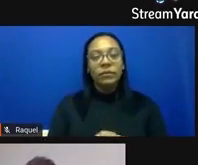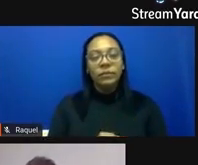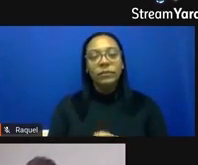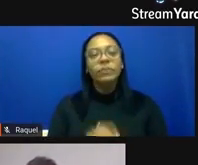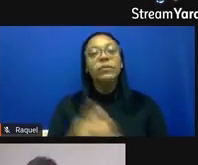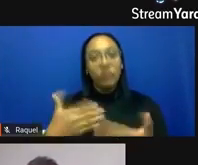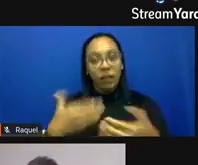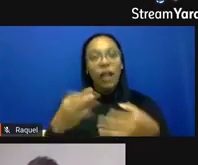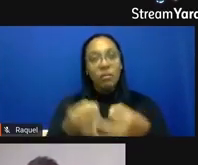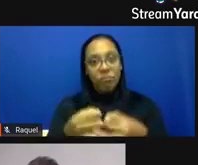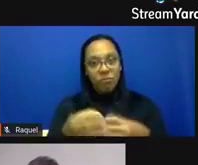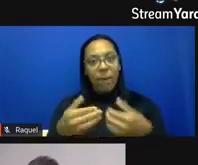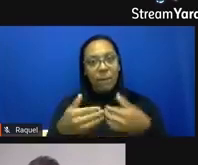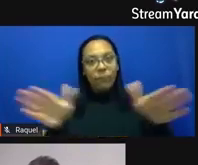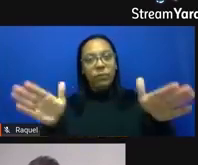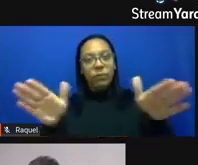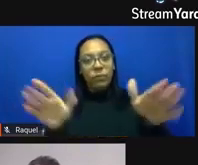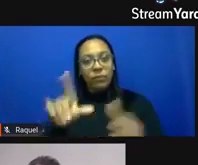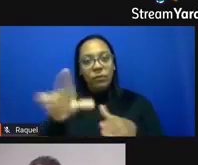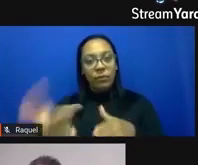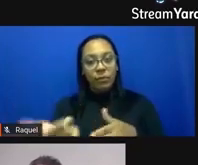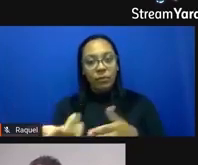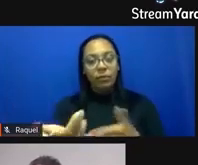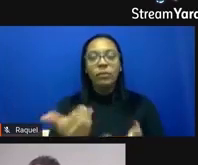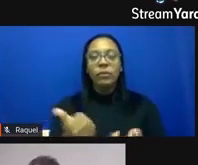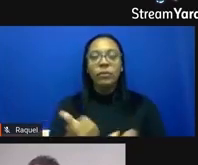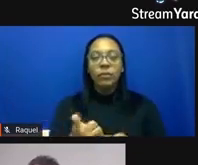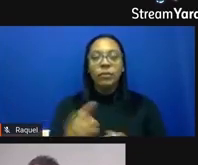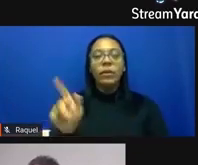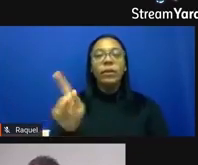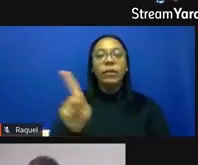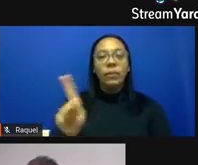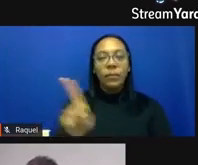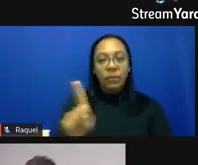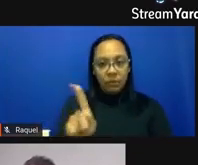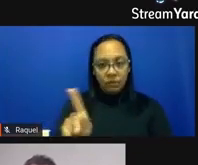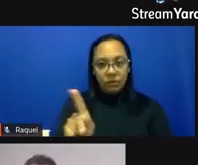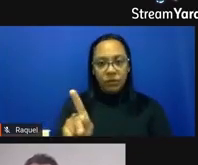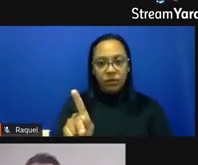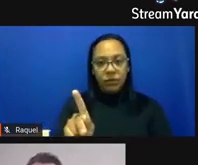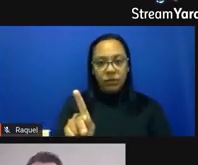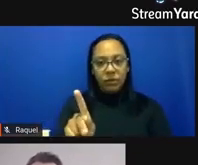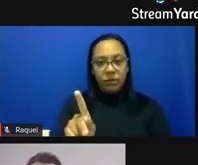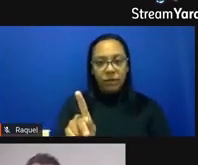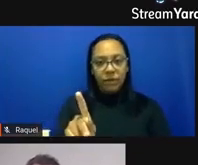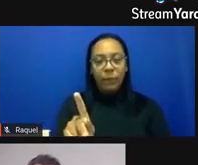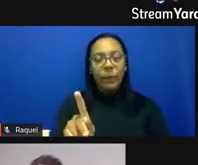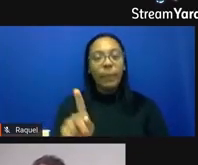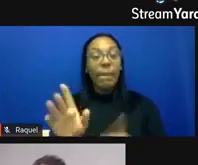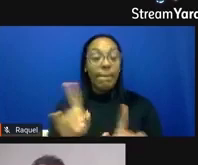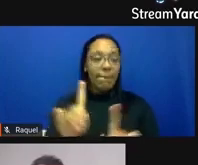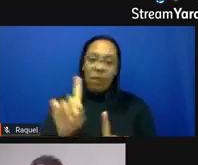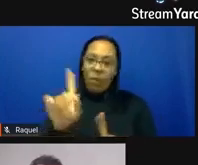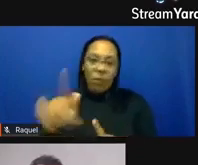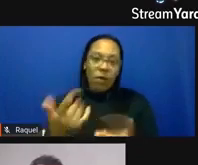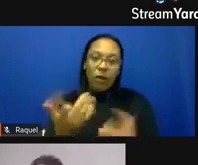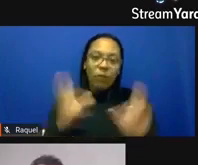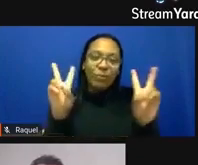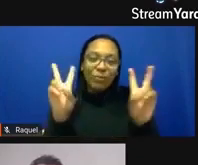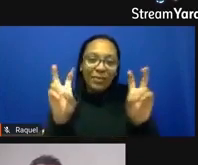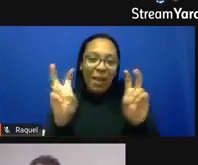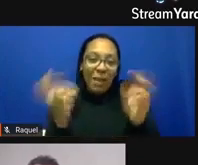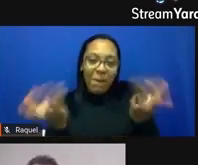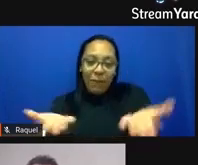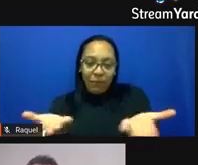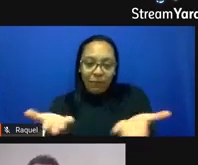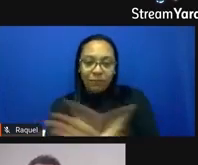inclusive, trata dos professores, dos educadores, mas não é o assunto de hoje, né? Dentre esses 34